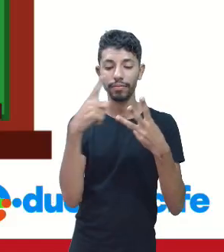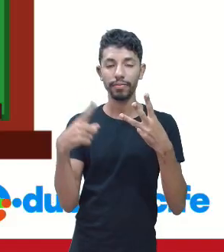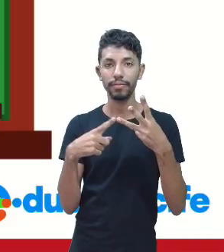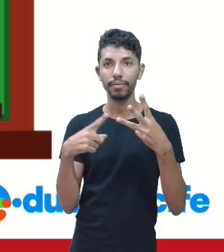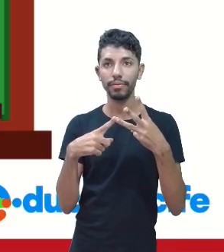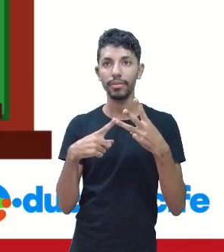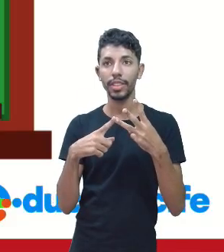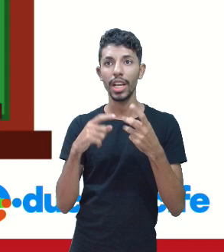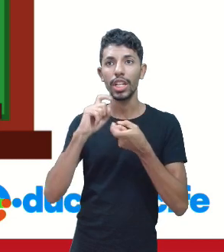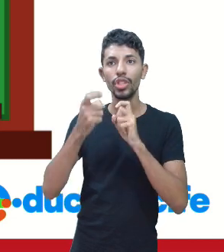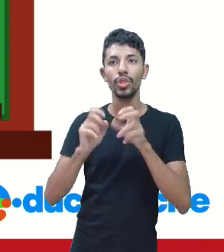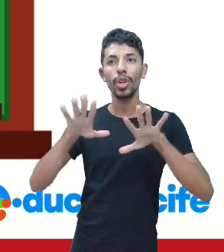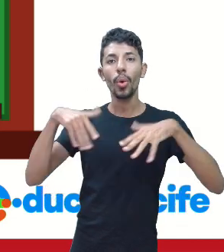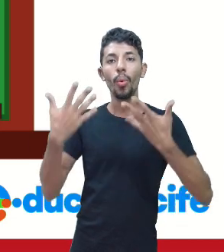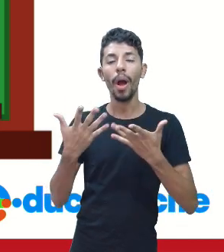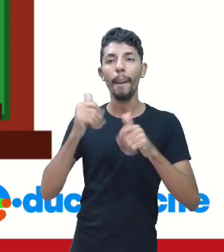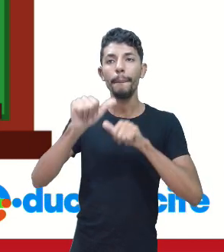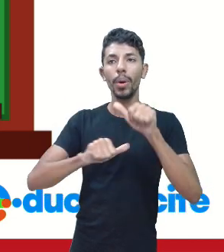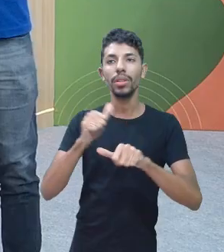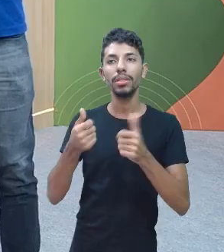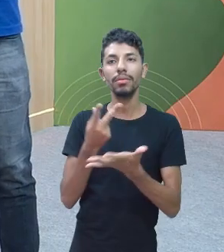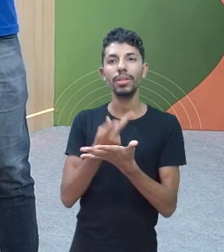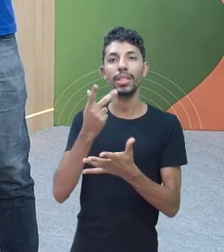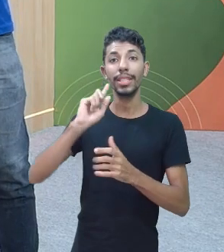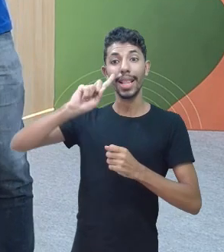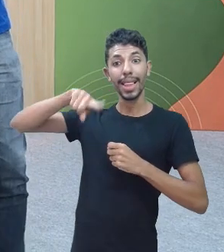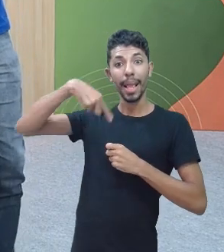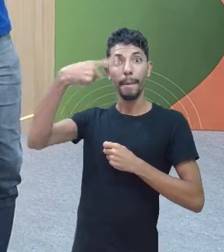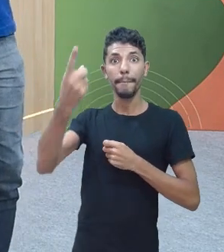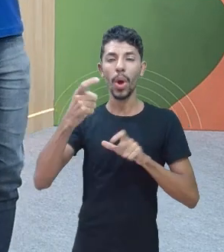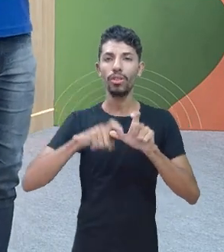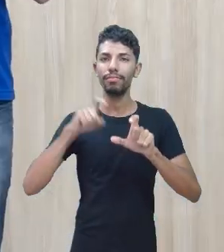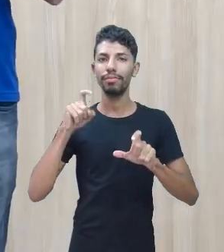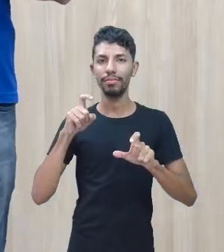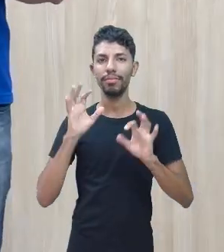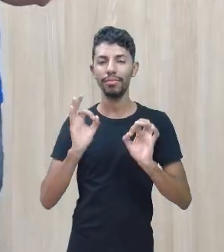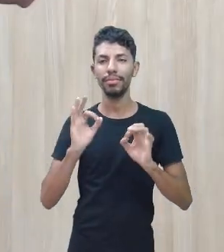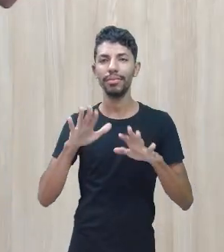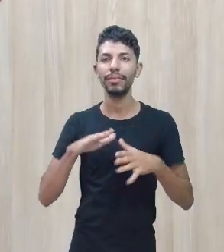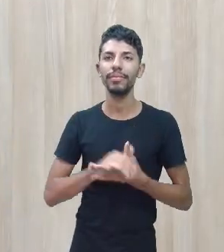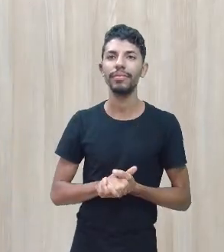discutir quais mudanças aconteceram após a independência, tá? Então,